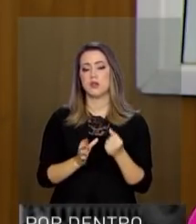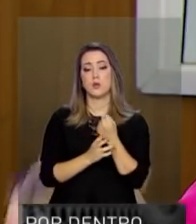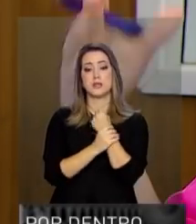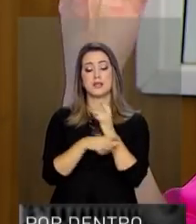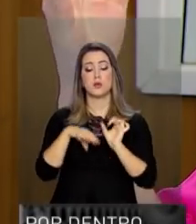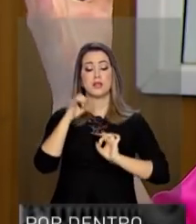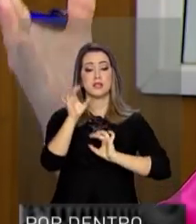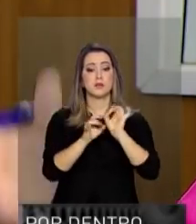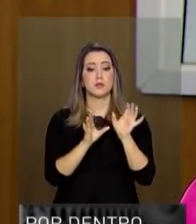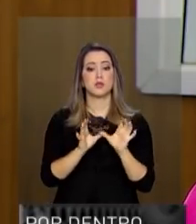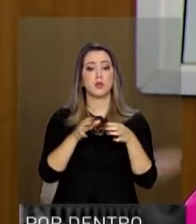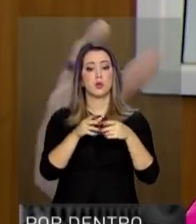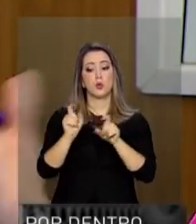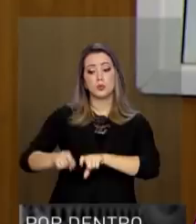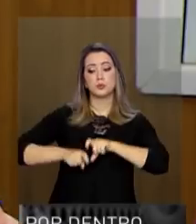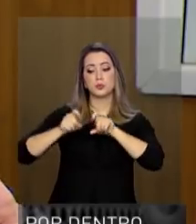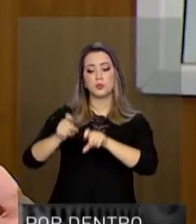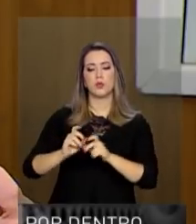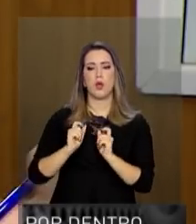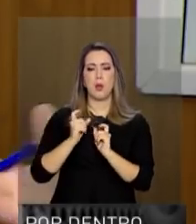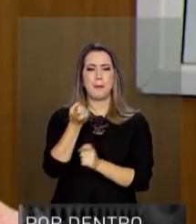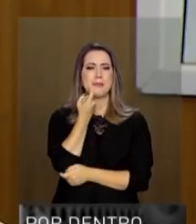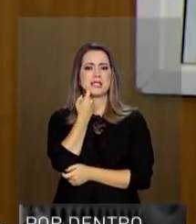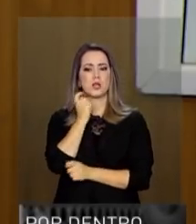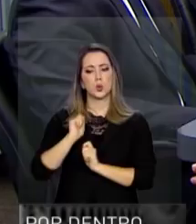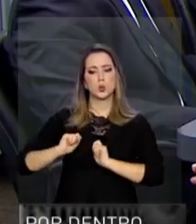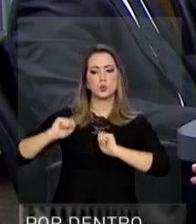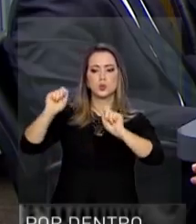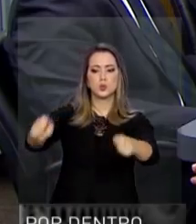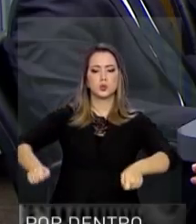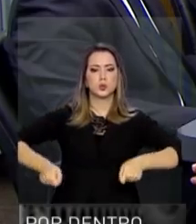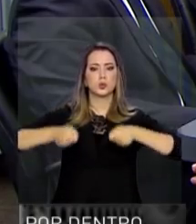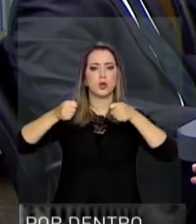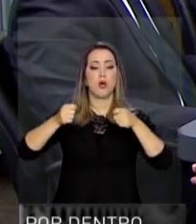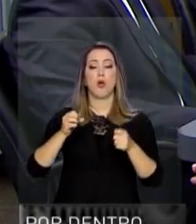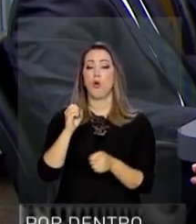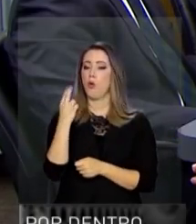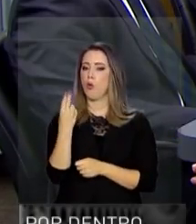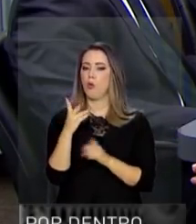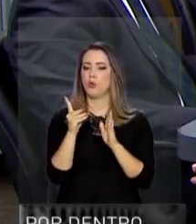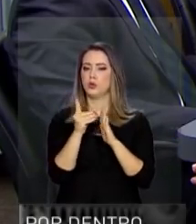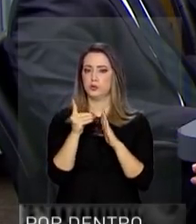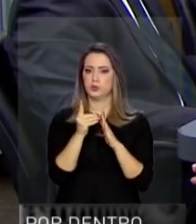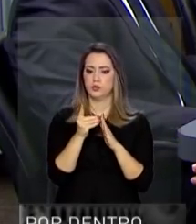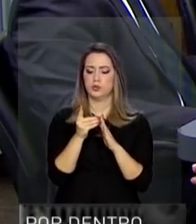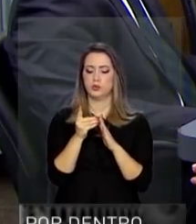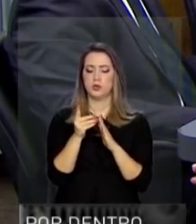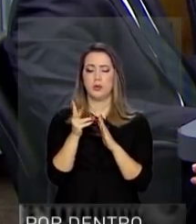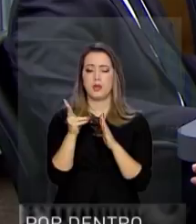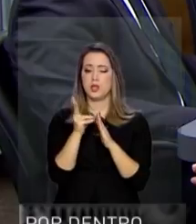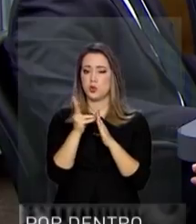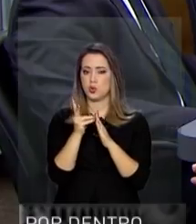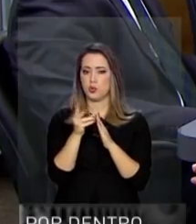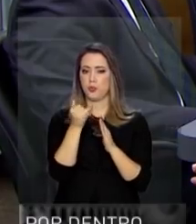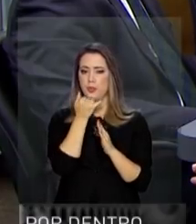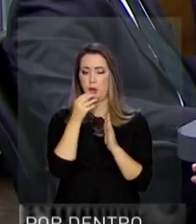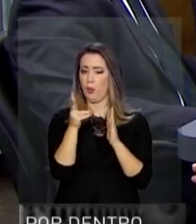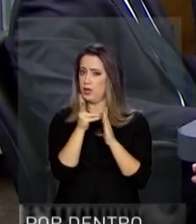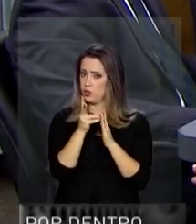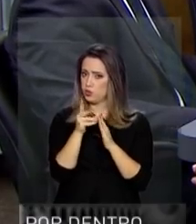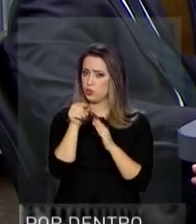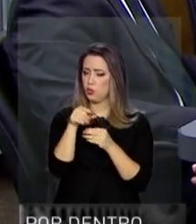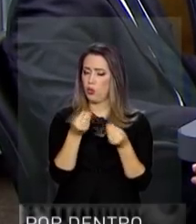especial? Agricultores familiares, pescadores, artesanais, indígenas, eles vão poder se aposentar com uma idade reduzida? Sim. Todos os